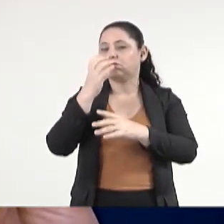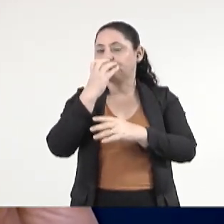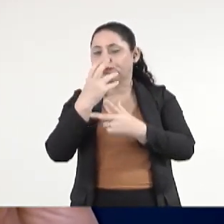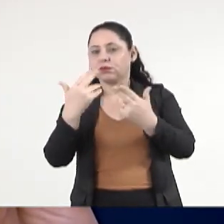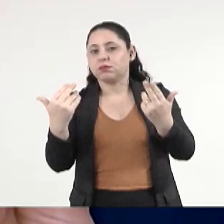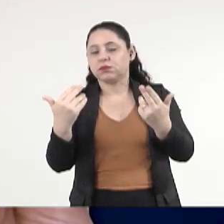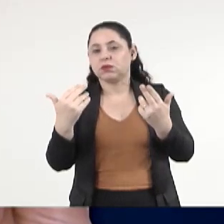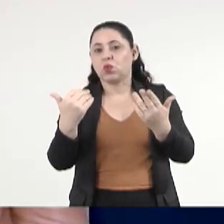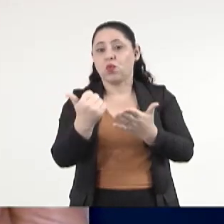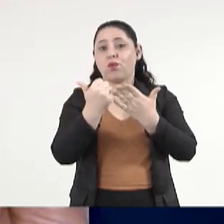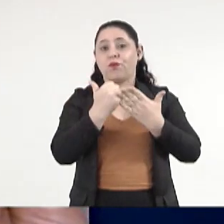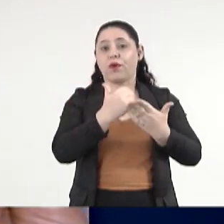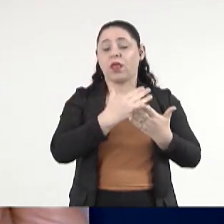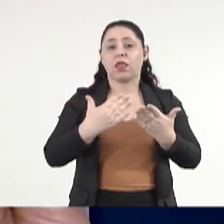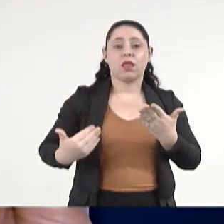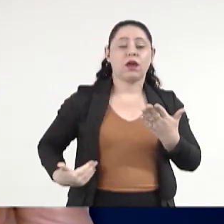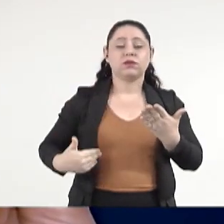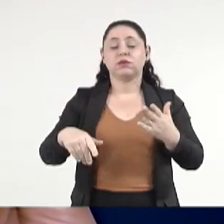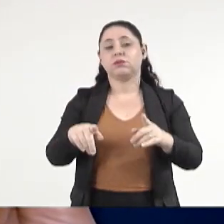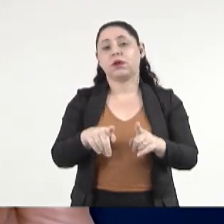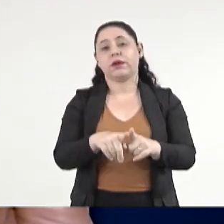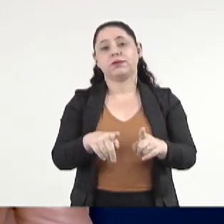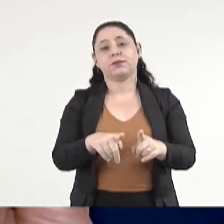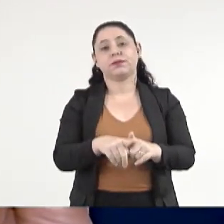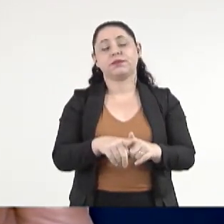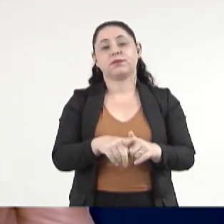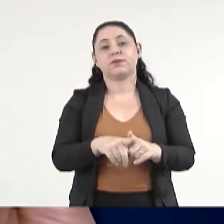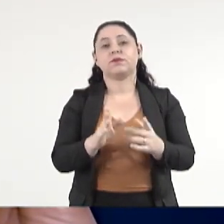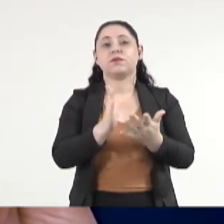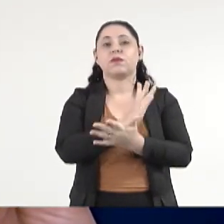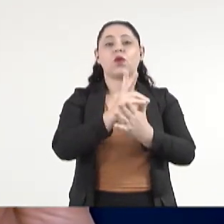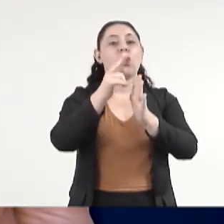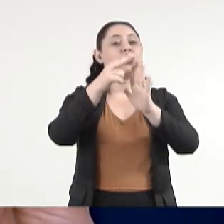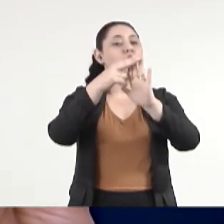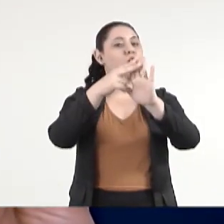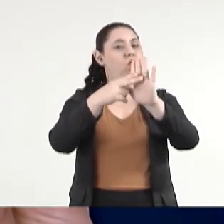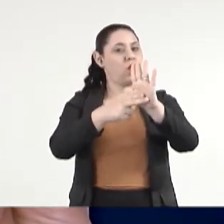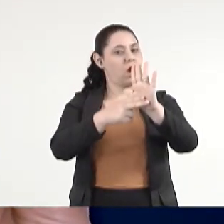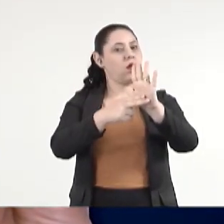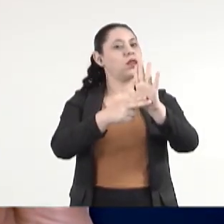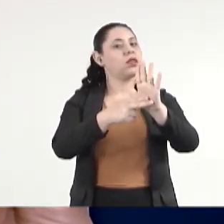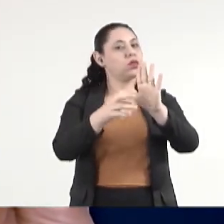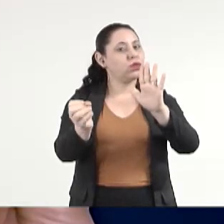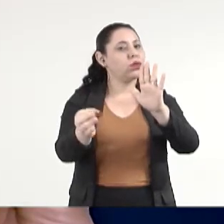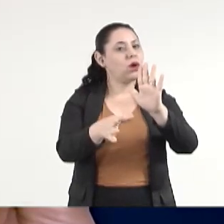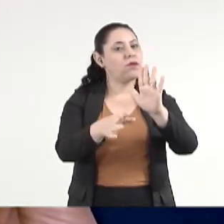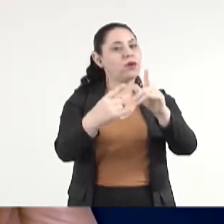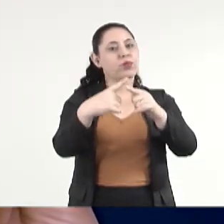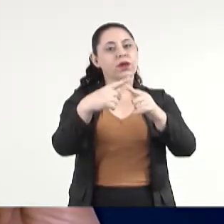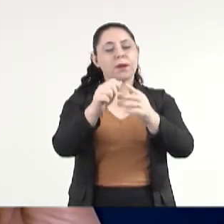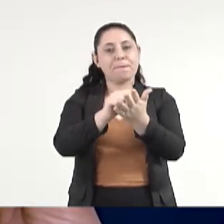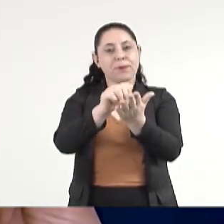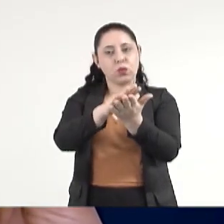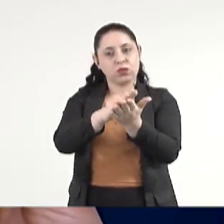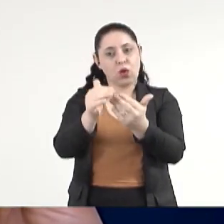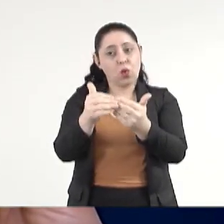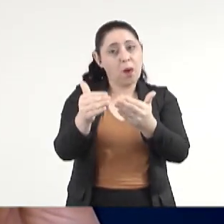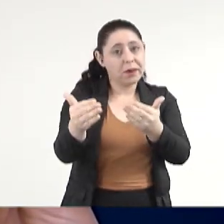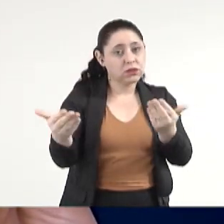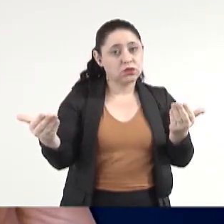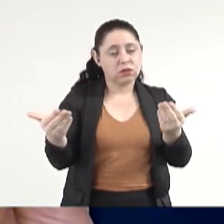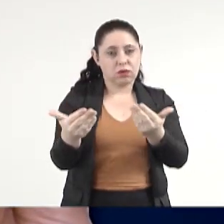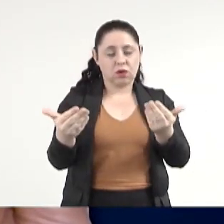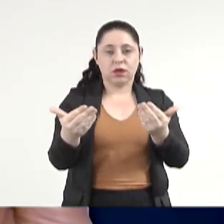o governo também trouxe algumas normas para que essas multas que forem